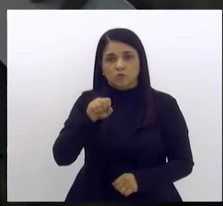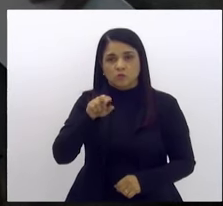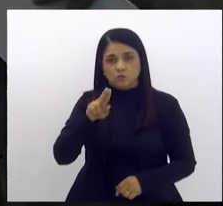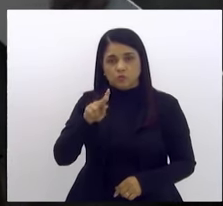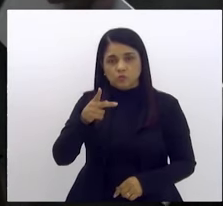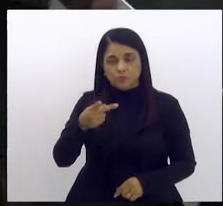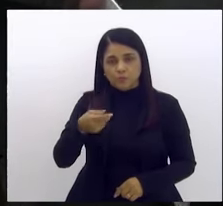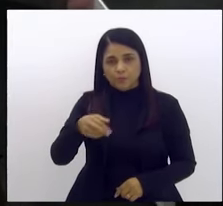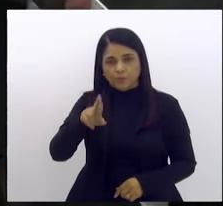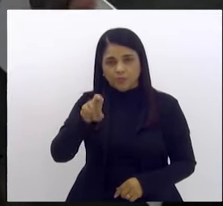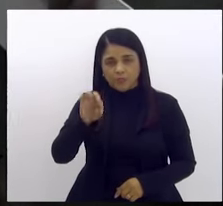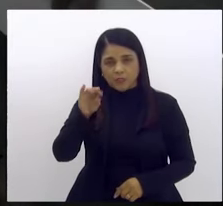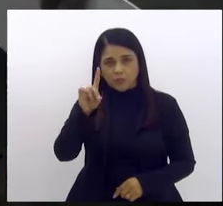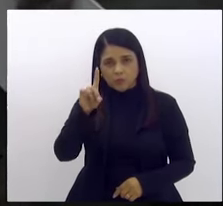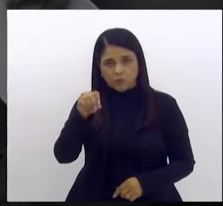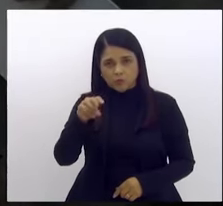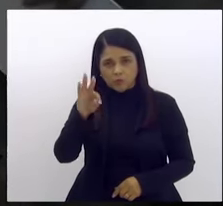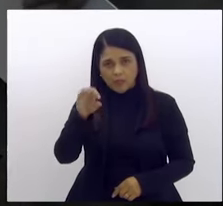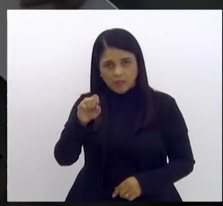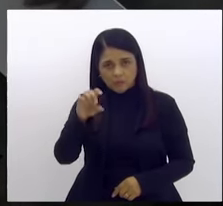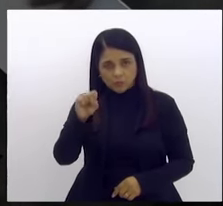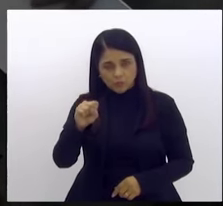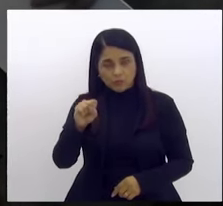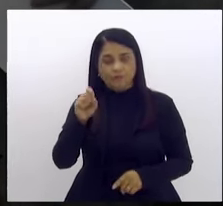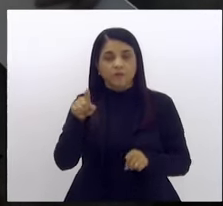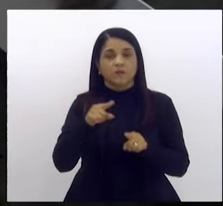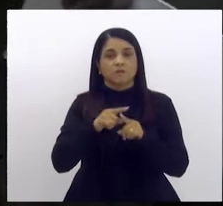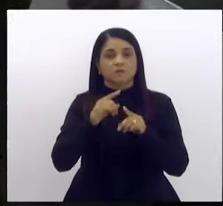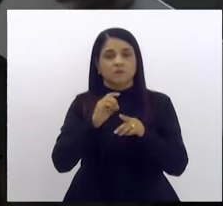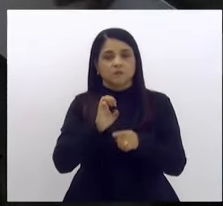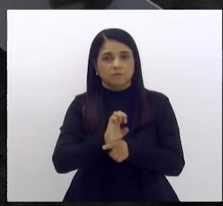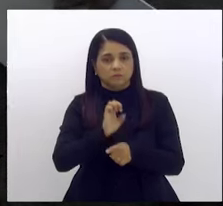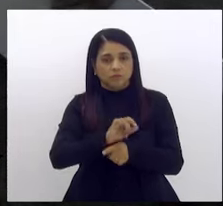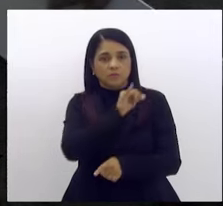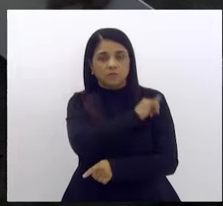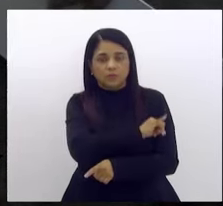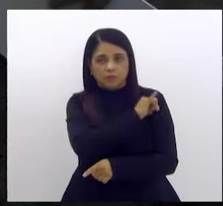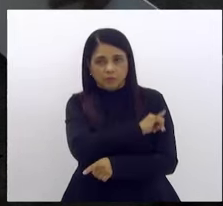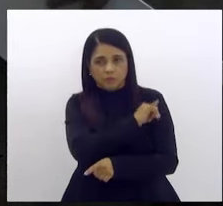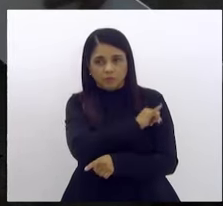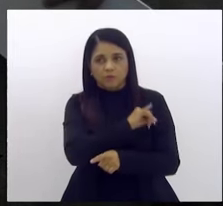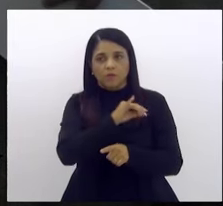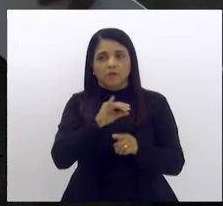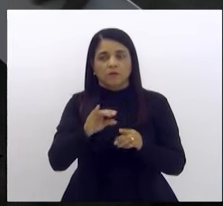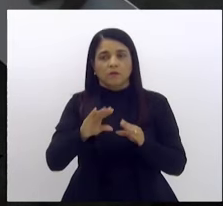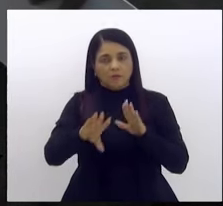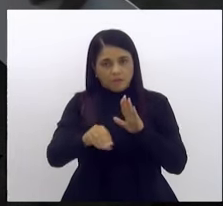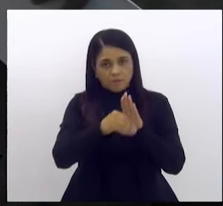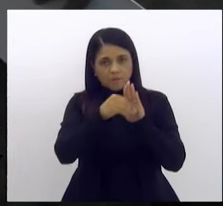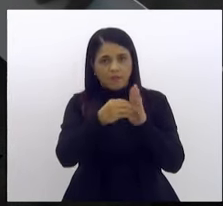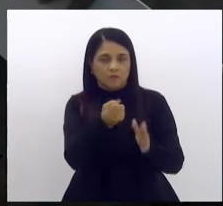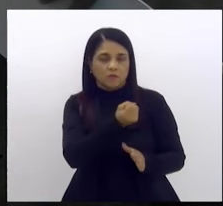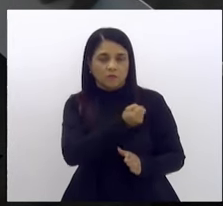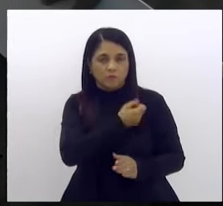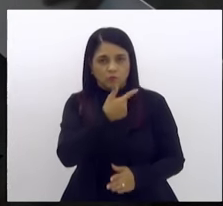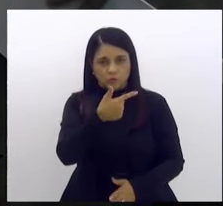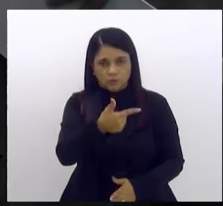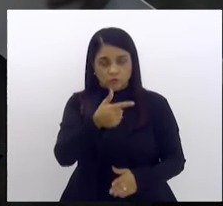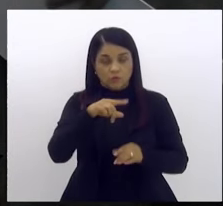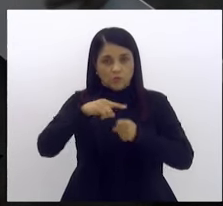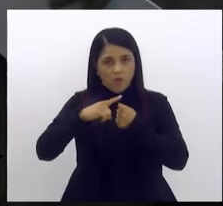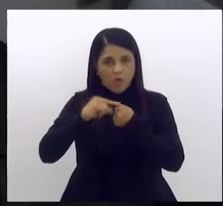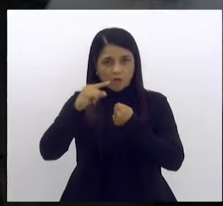superdotação na rede pública de ensino do Estado do Rio de Janeiro. Emenda supressiva número 2. Suprime-se o